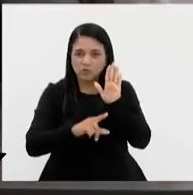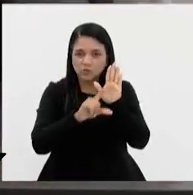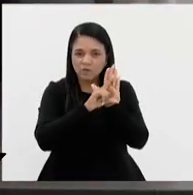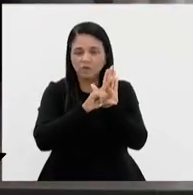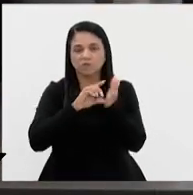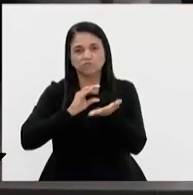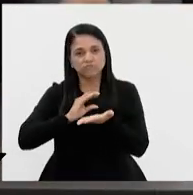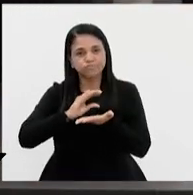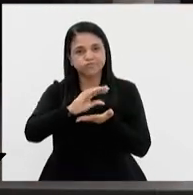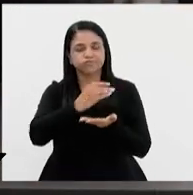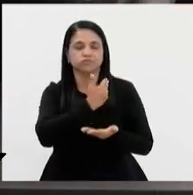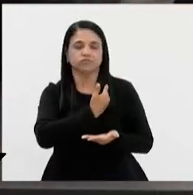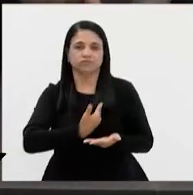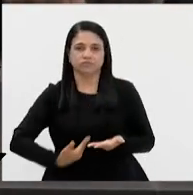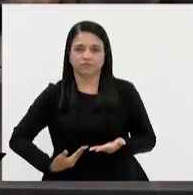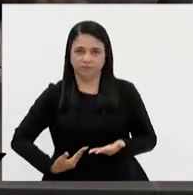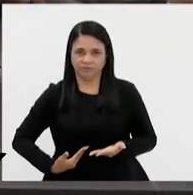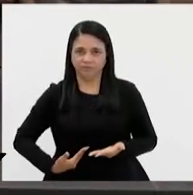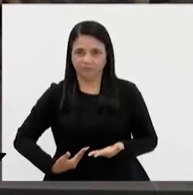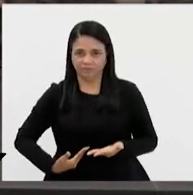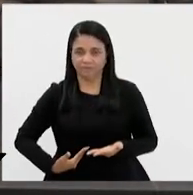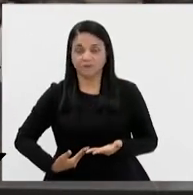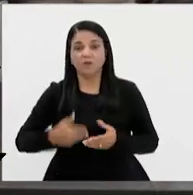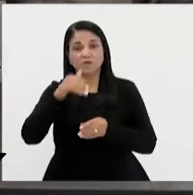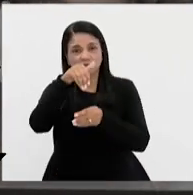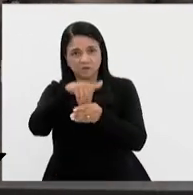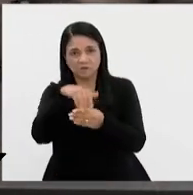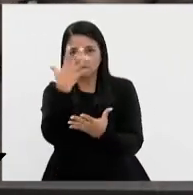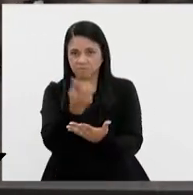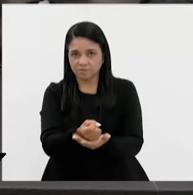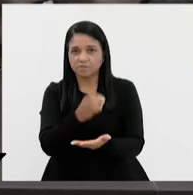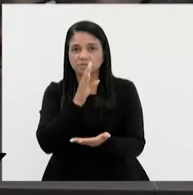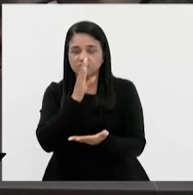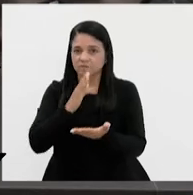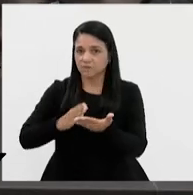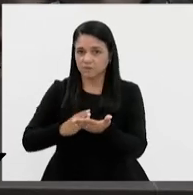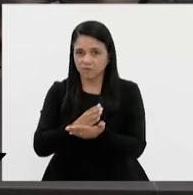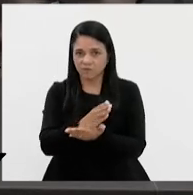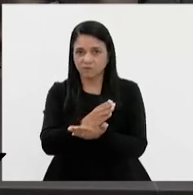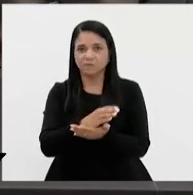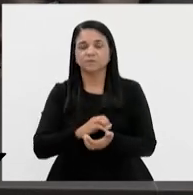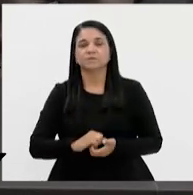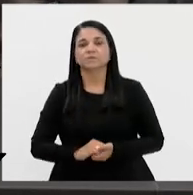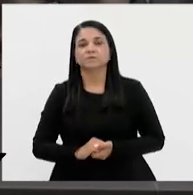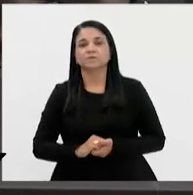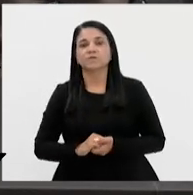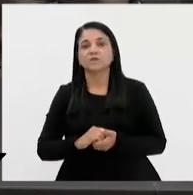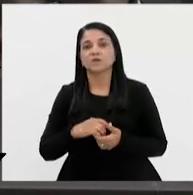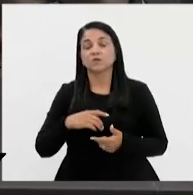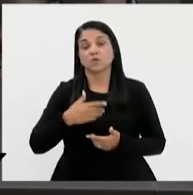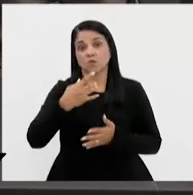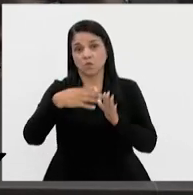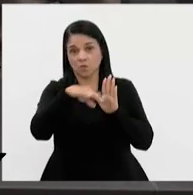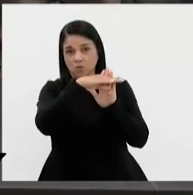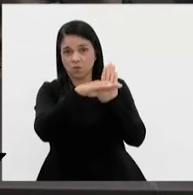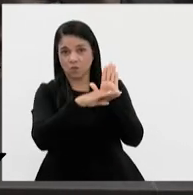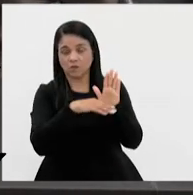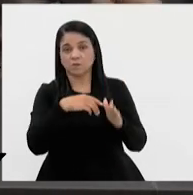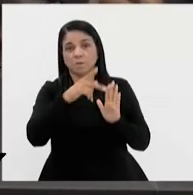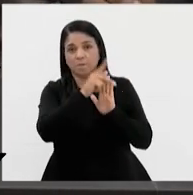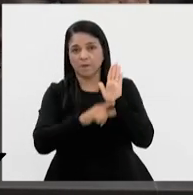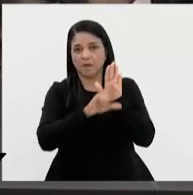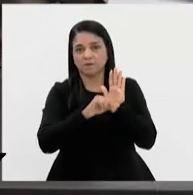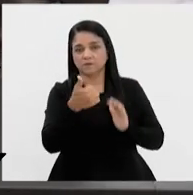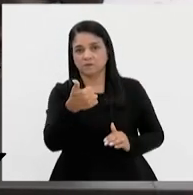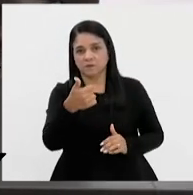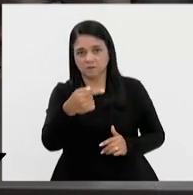com recursos públicos. Em votação, senhores que aprovam, permaneçam como estão, aprovado. Item 4 da pauta é o PL 1792